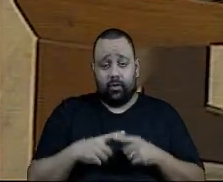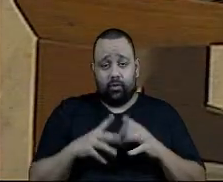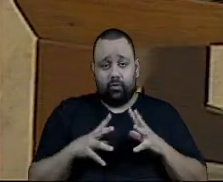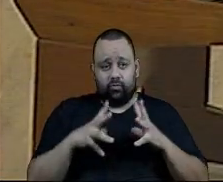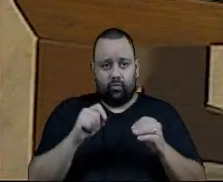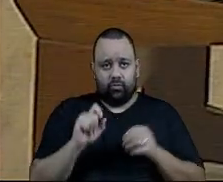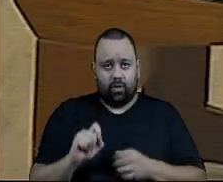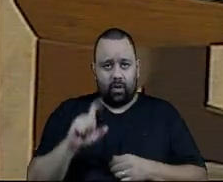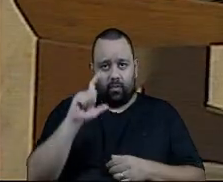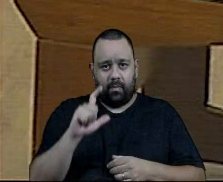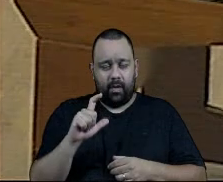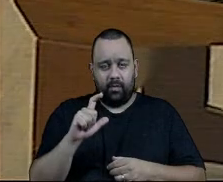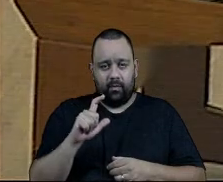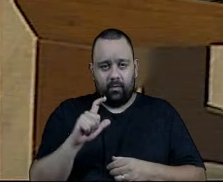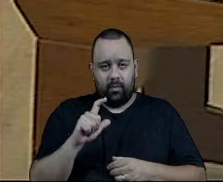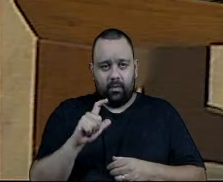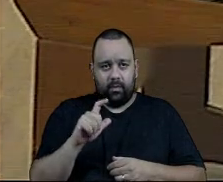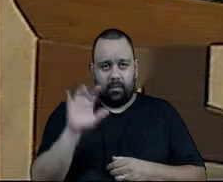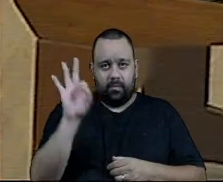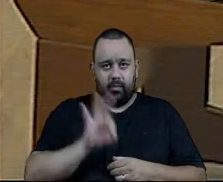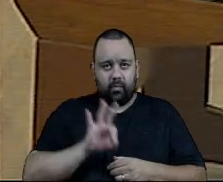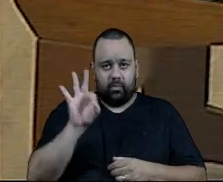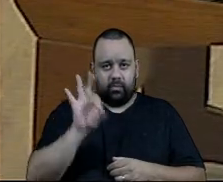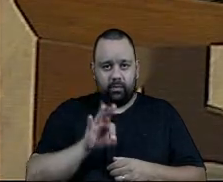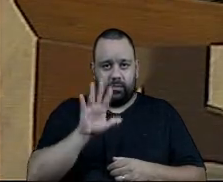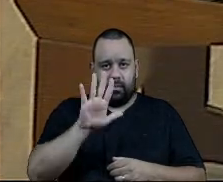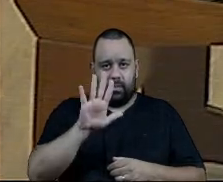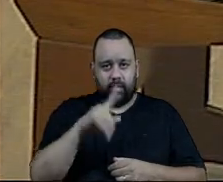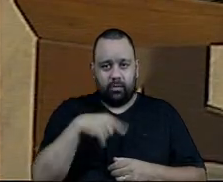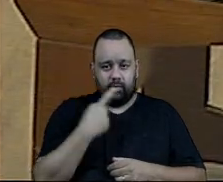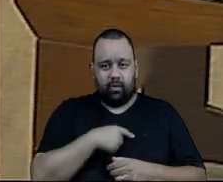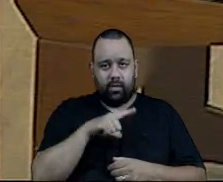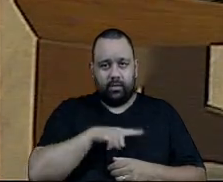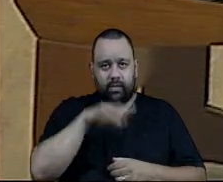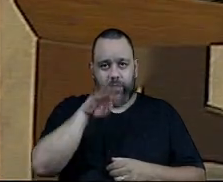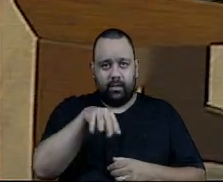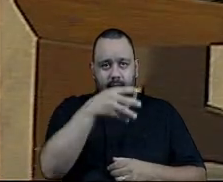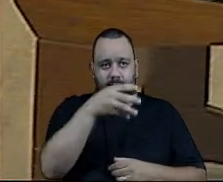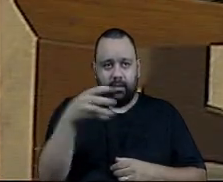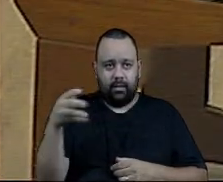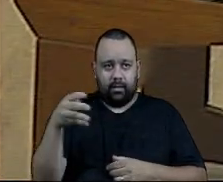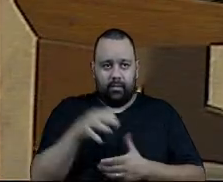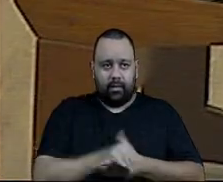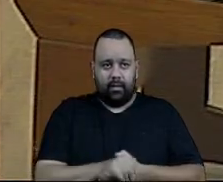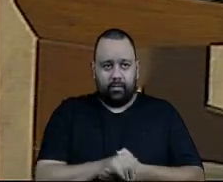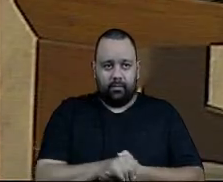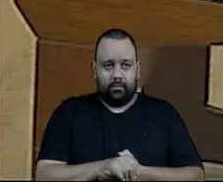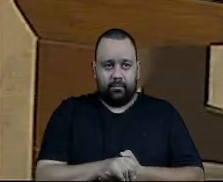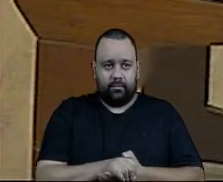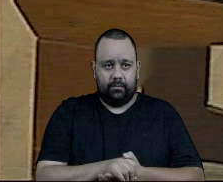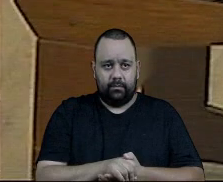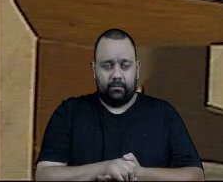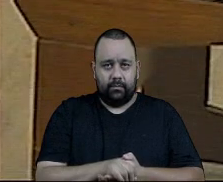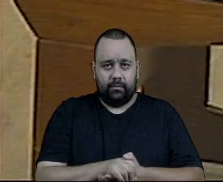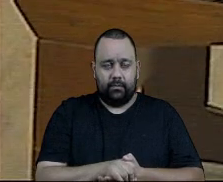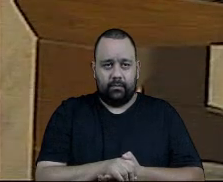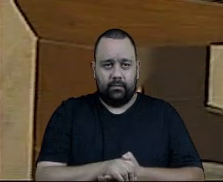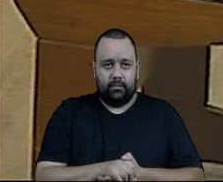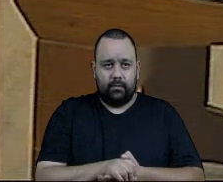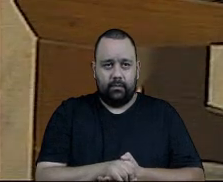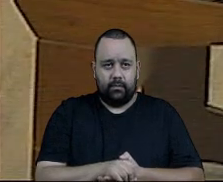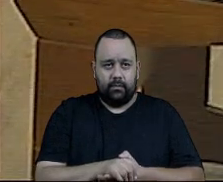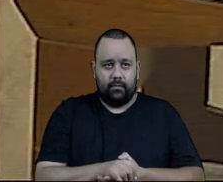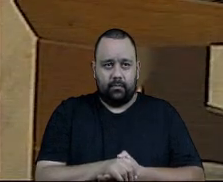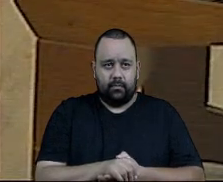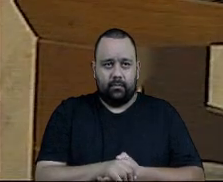impacto, porque todos os aumentos foram dados em percentuais, mas aí a gente tem uma tabela.